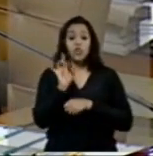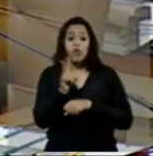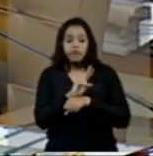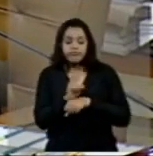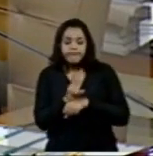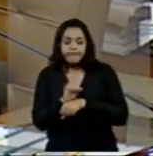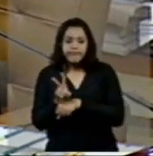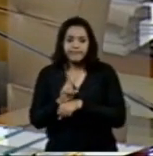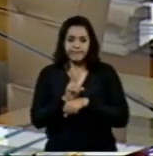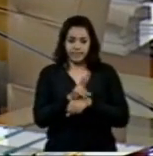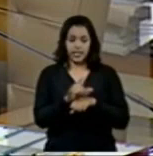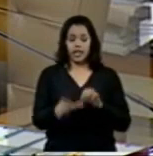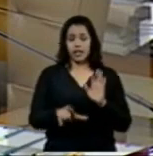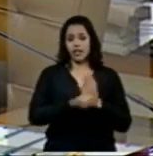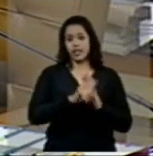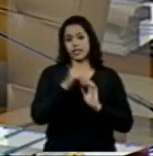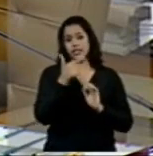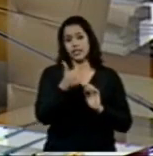Lei